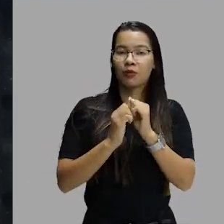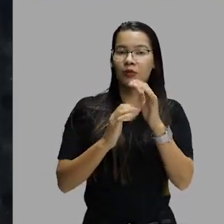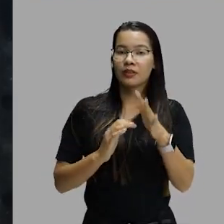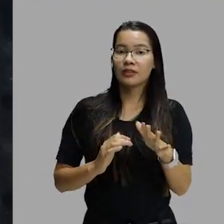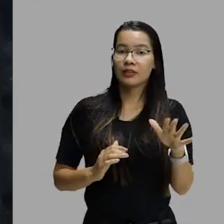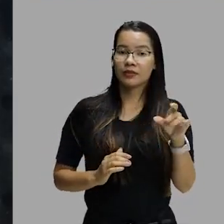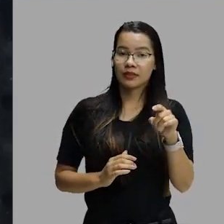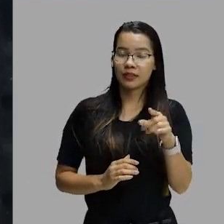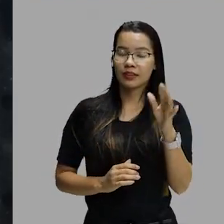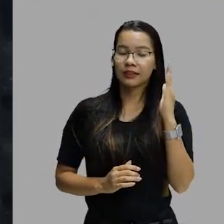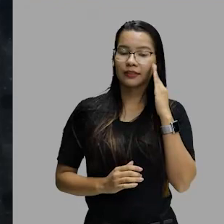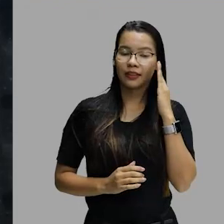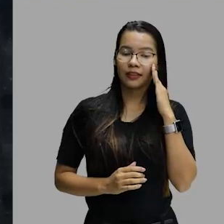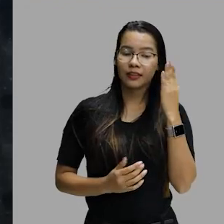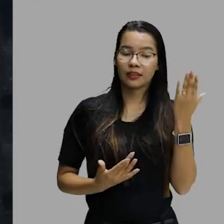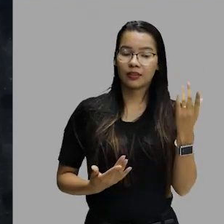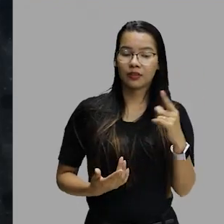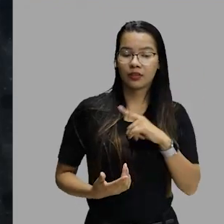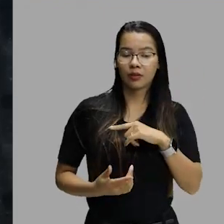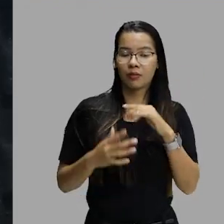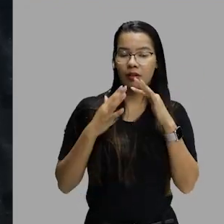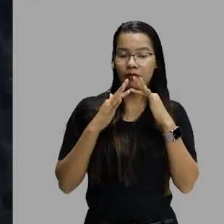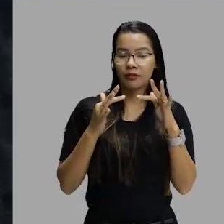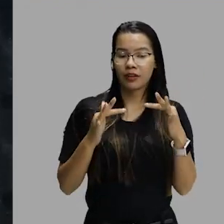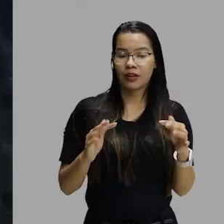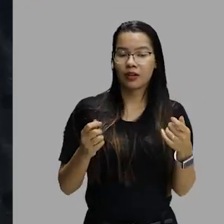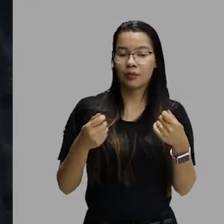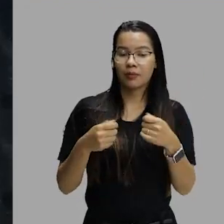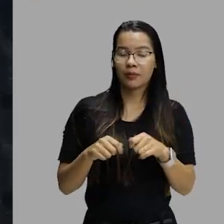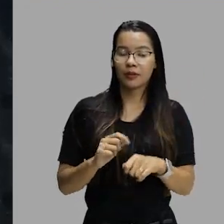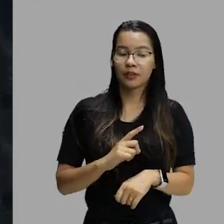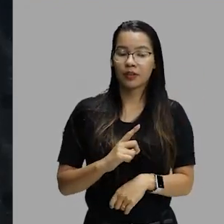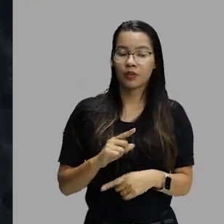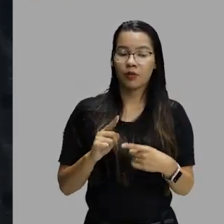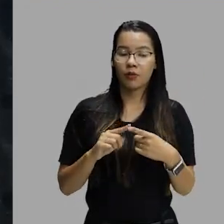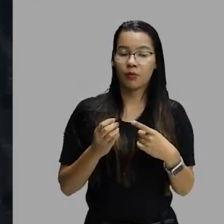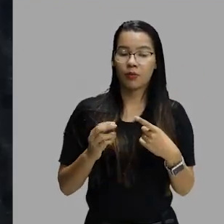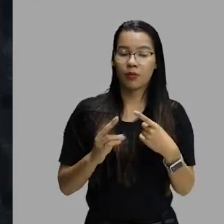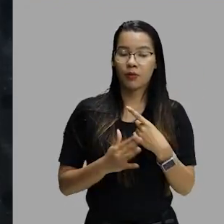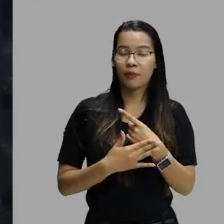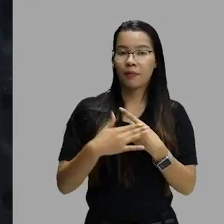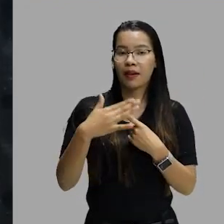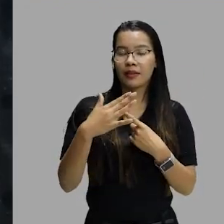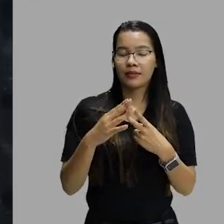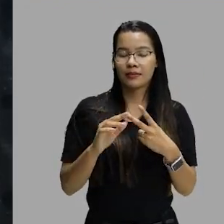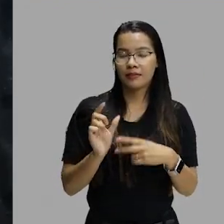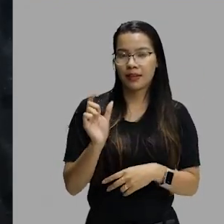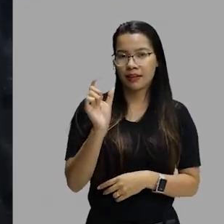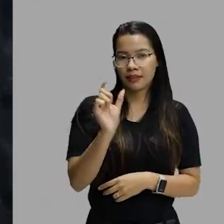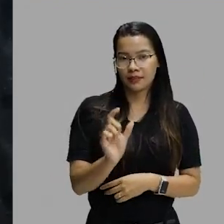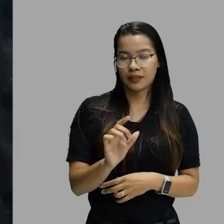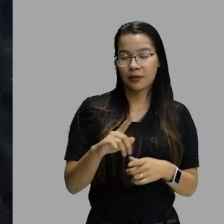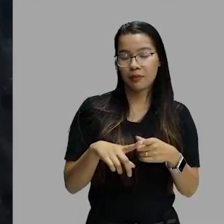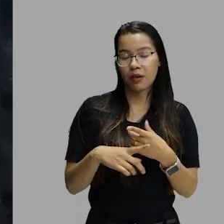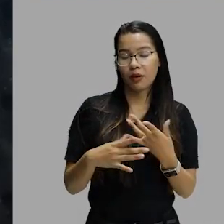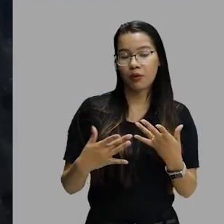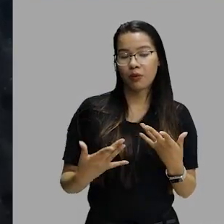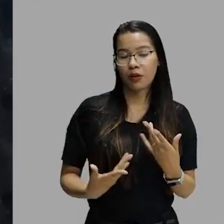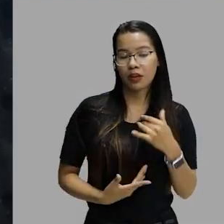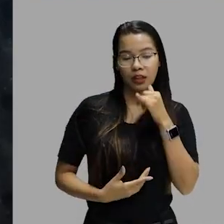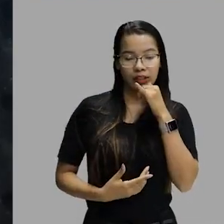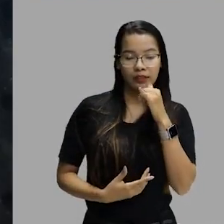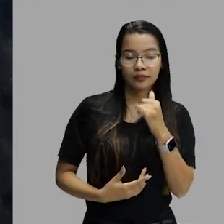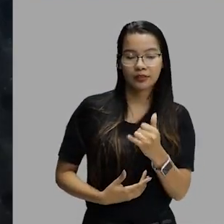eu tenho uma frase, certo? Que pode ter uma ou mais palavras. Mas quando eu digo assim,